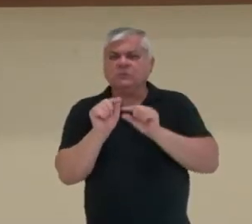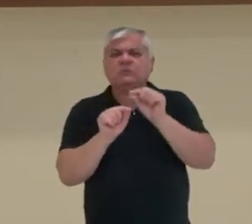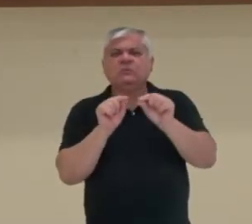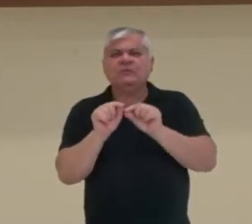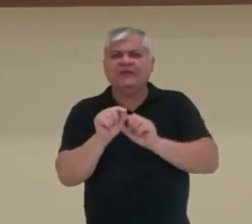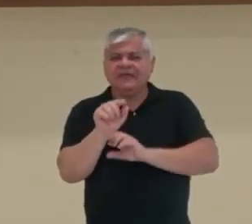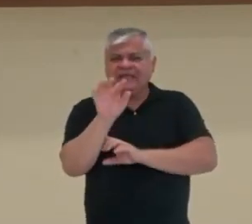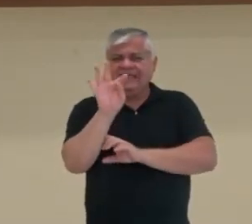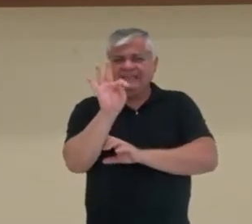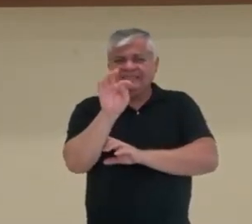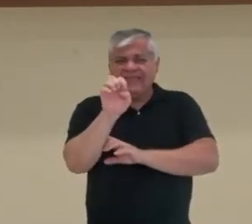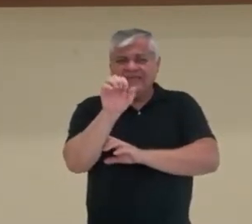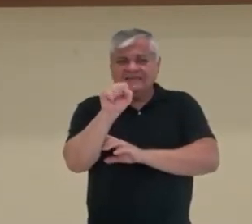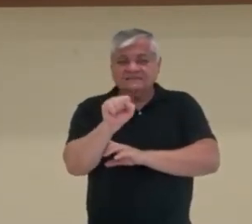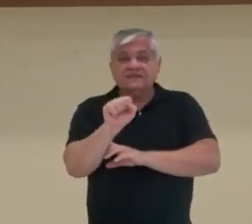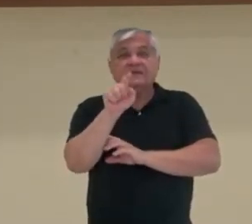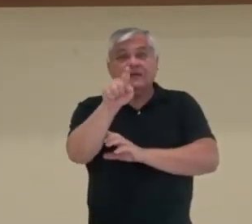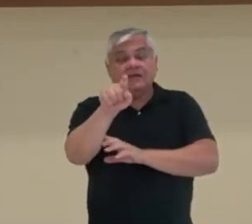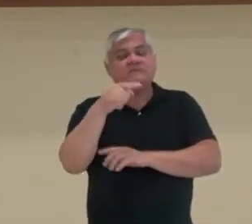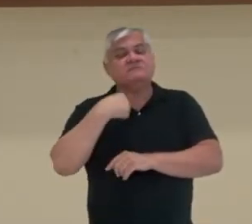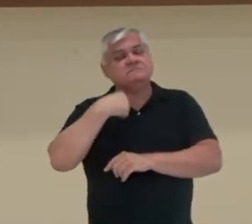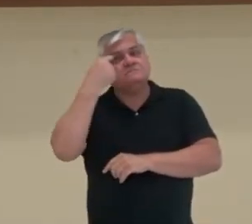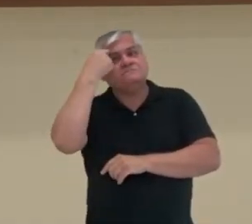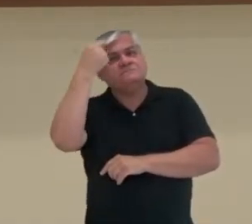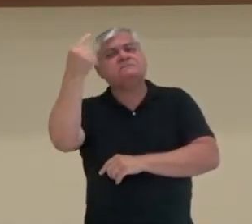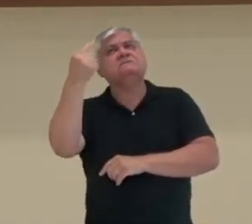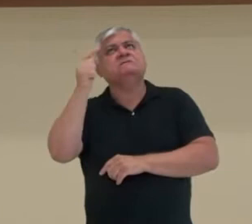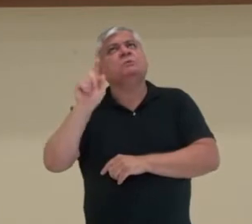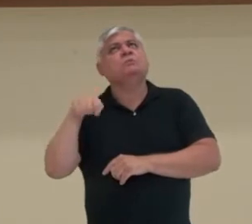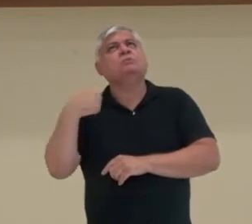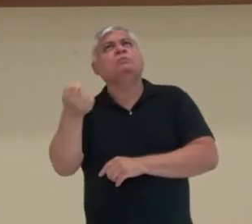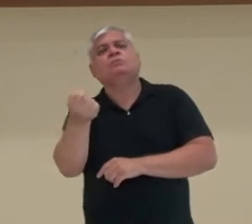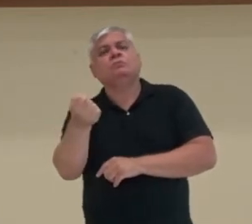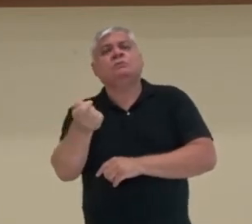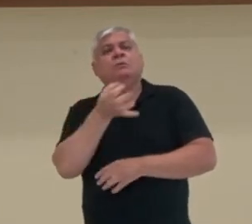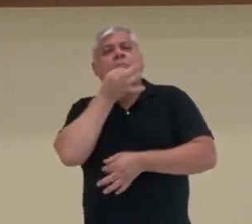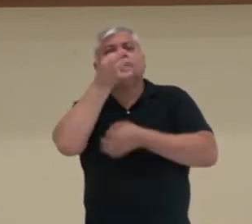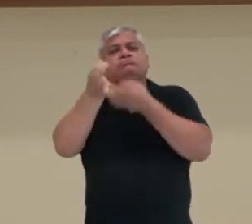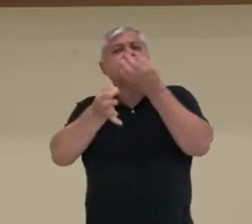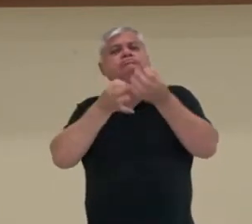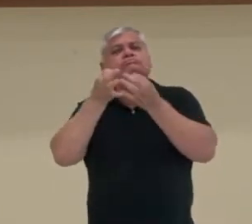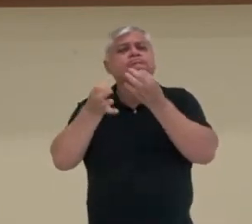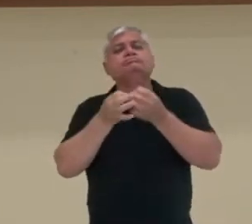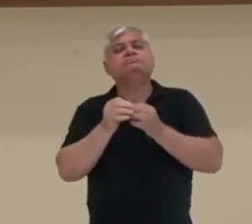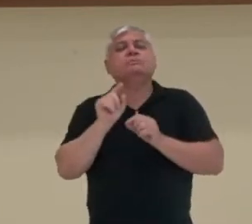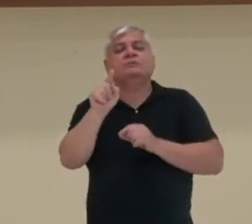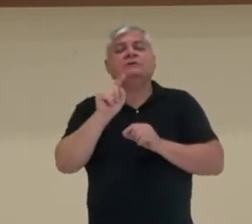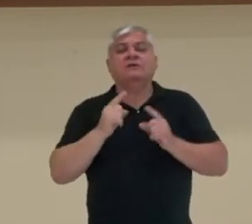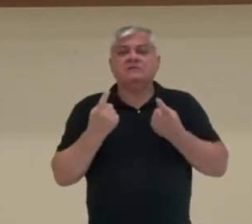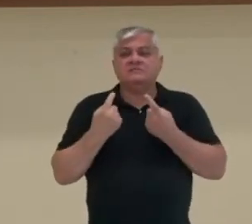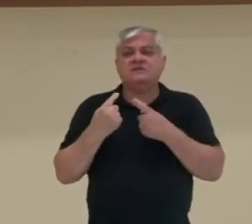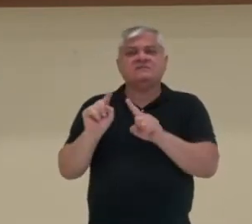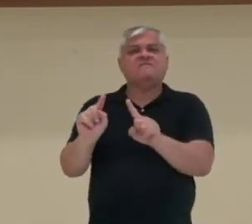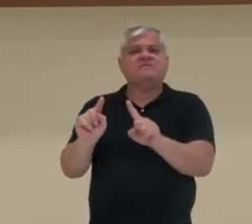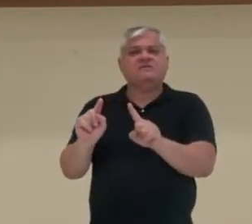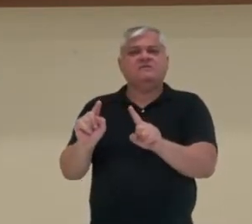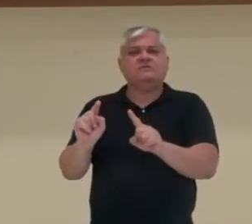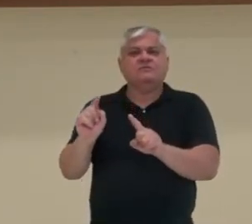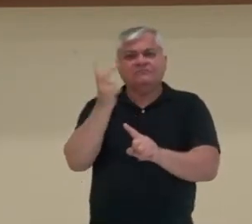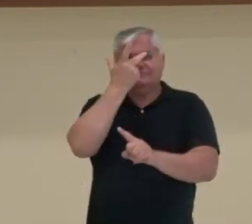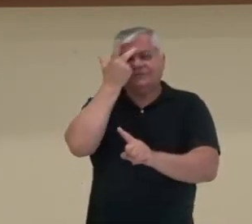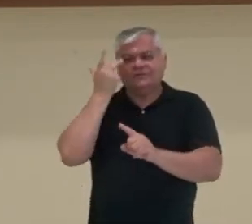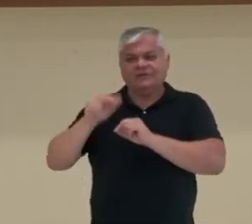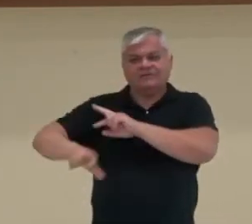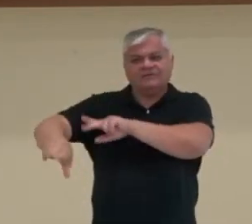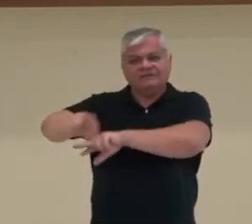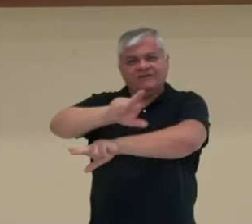Uma tese é o que você pensa sobre o desafio de se conviver com as diferenças. Converse